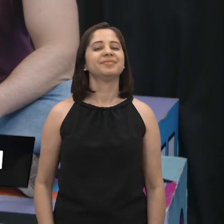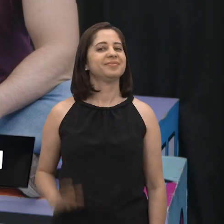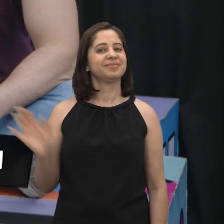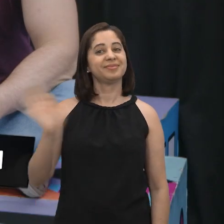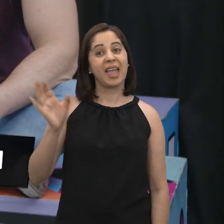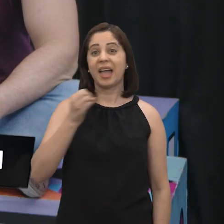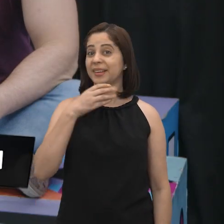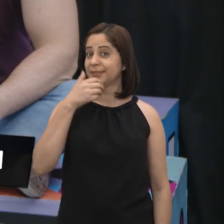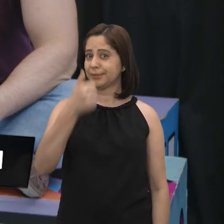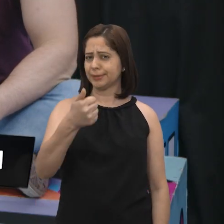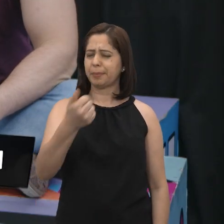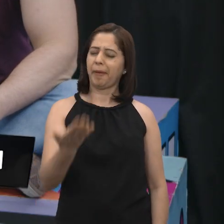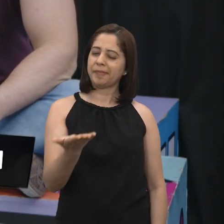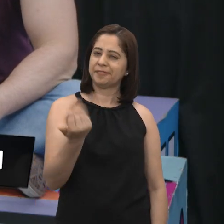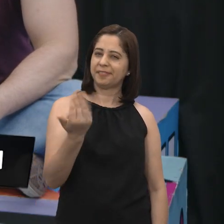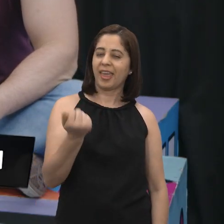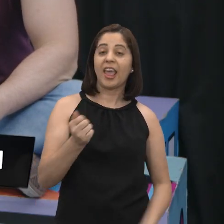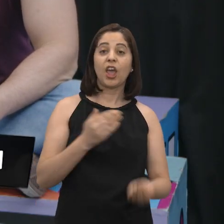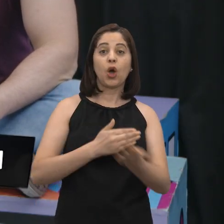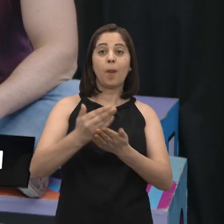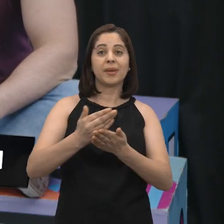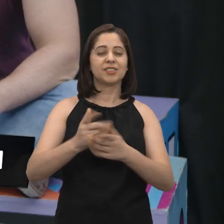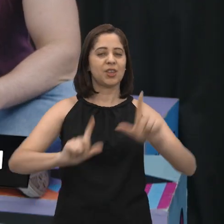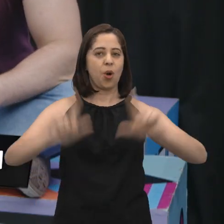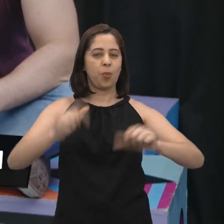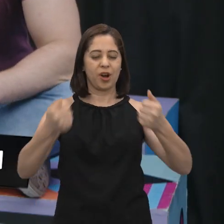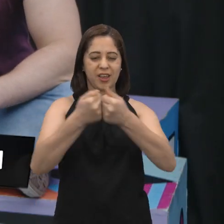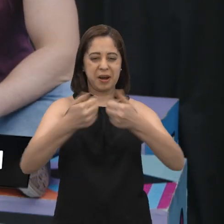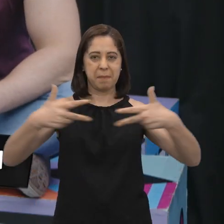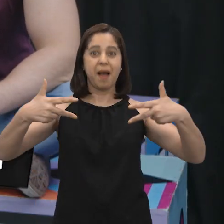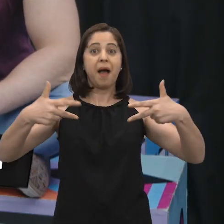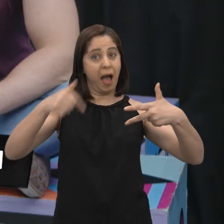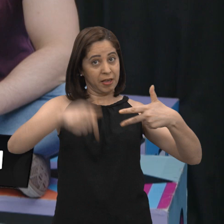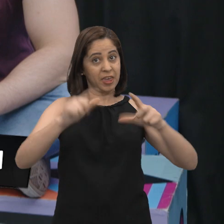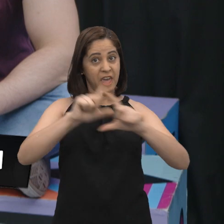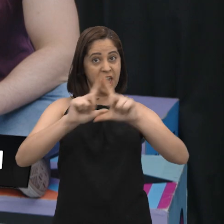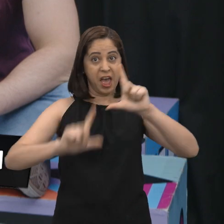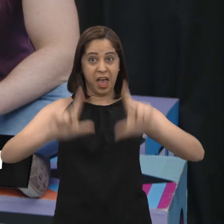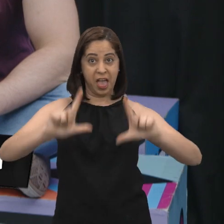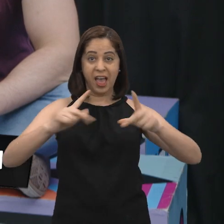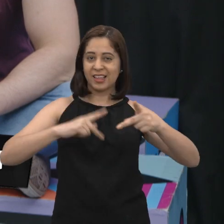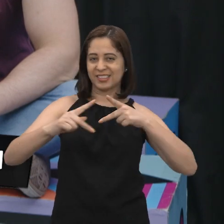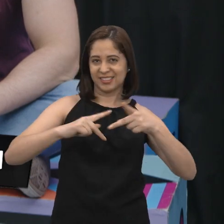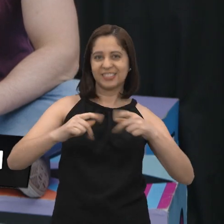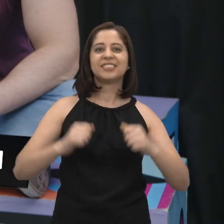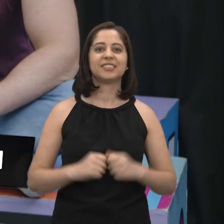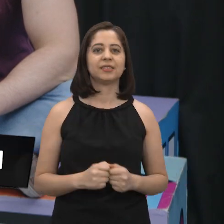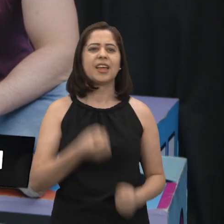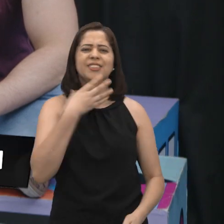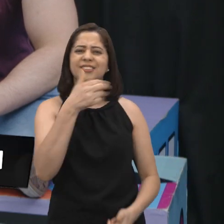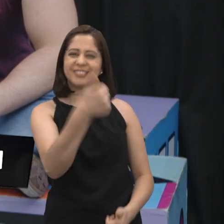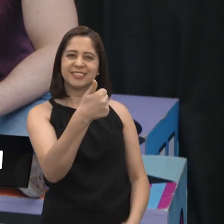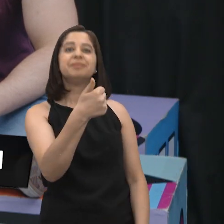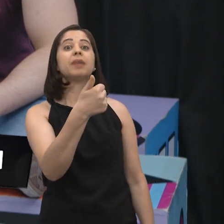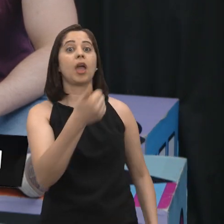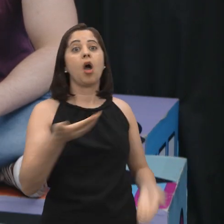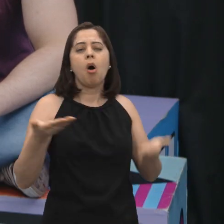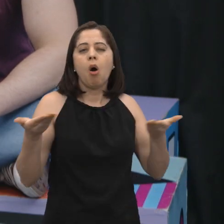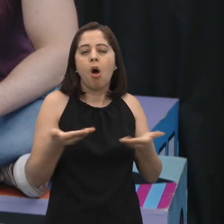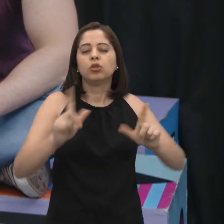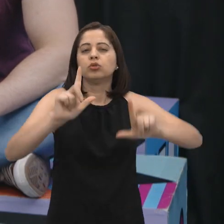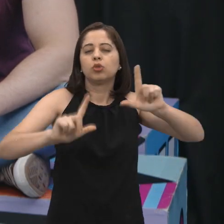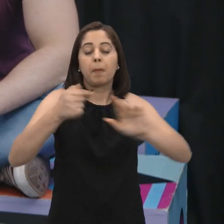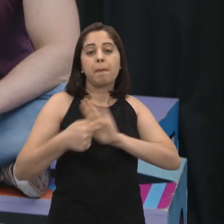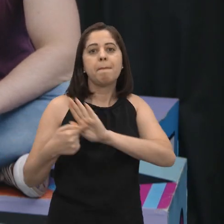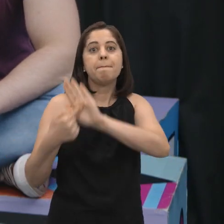E aí pessoal, tudo bem? Chega mais porque tá começando mais um Tá Ligado na Cidade aqui na TV Câmara São José dos Campos. Tudo bem, galera? No programa